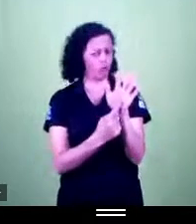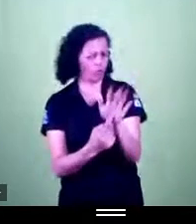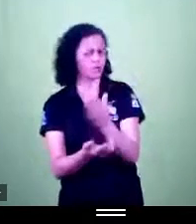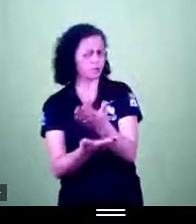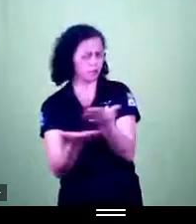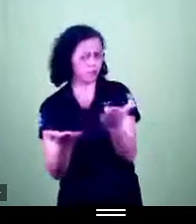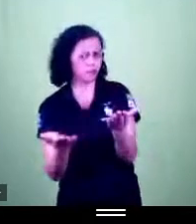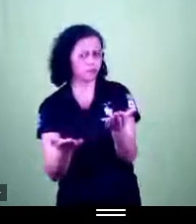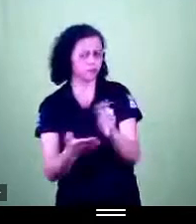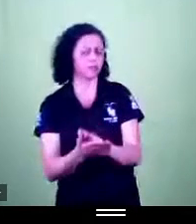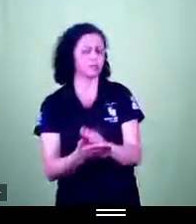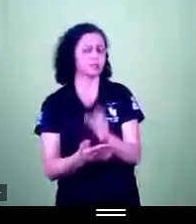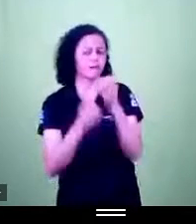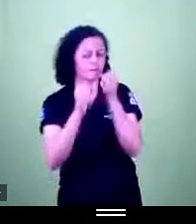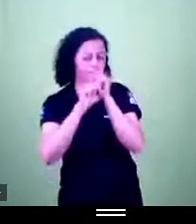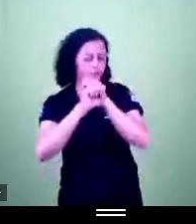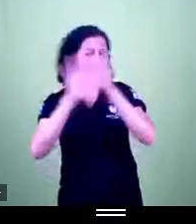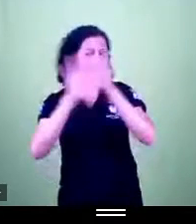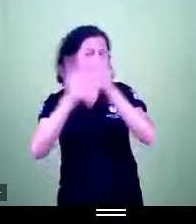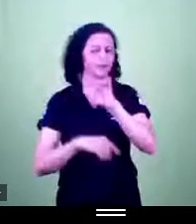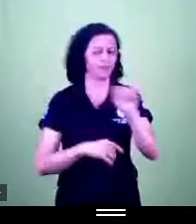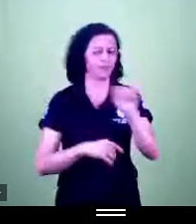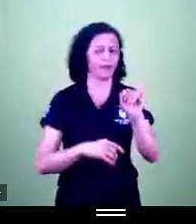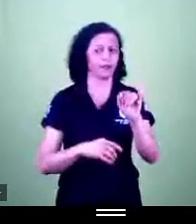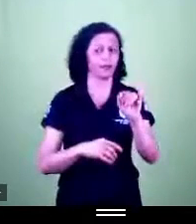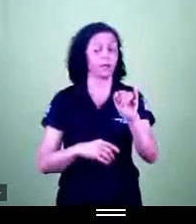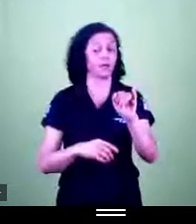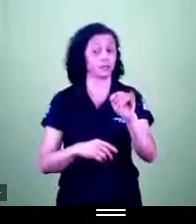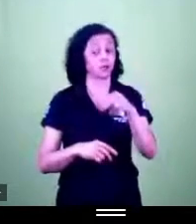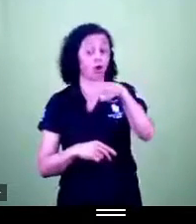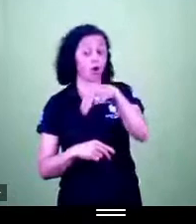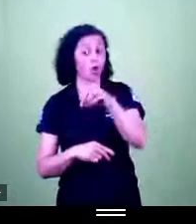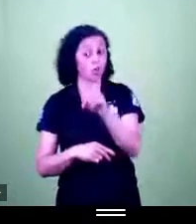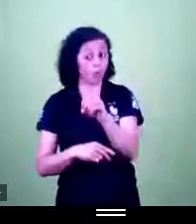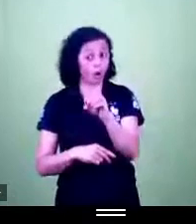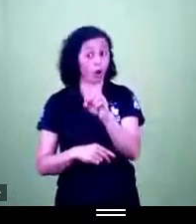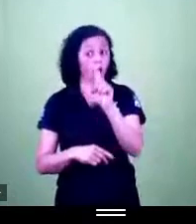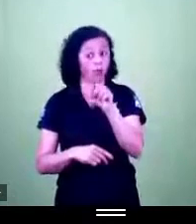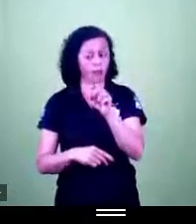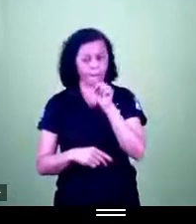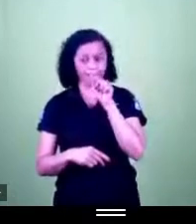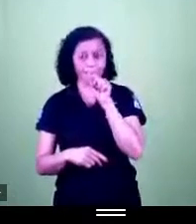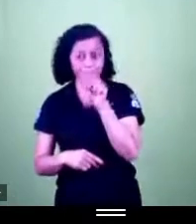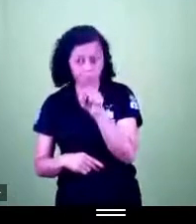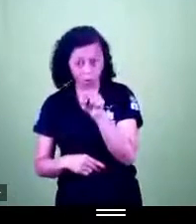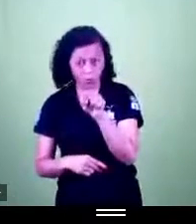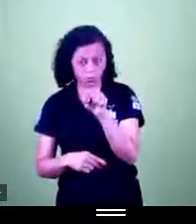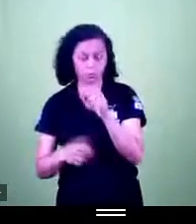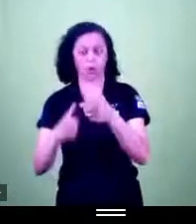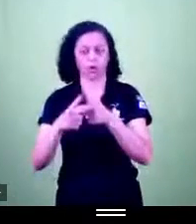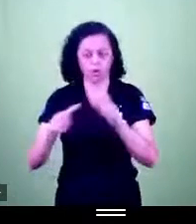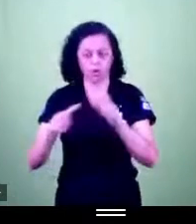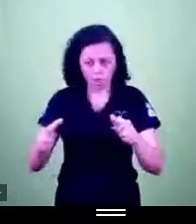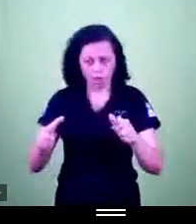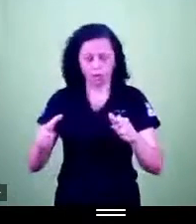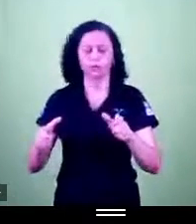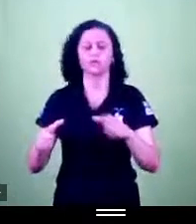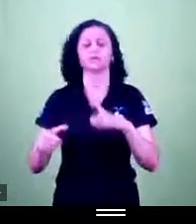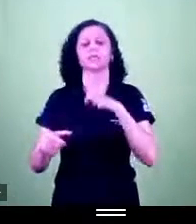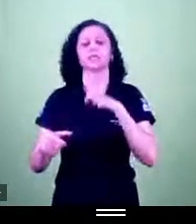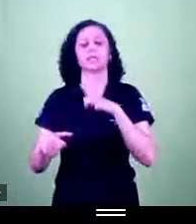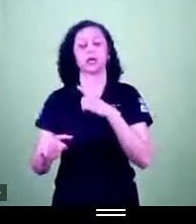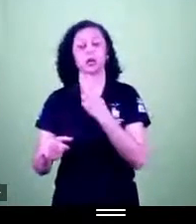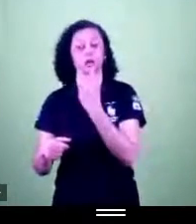acho que vai ficar mais claro. Mas por enquanto, grava aí. O que é um nó? É um ponto de um circuito onde tem a conexão de dois ou mais ramos.